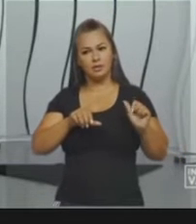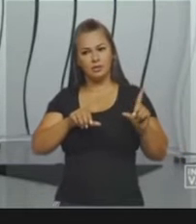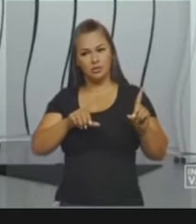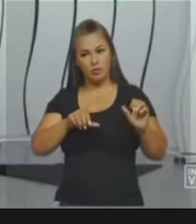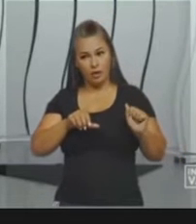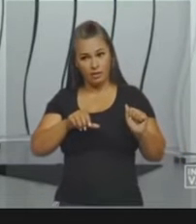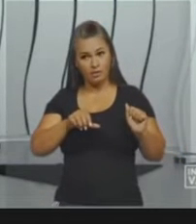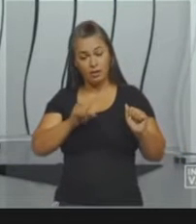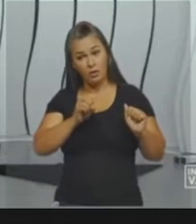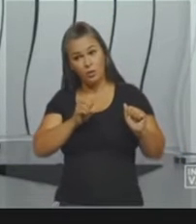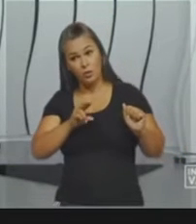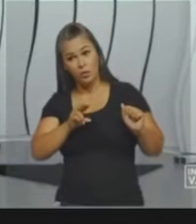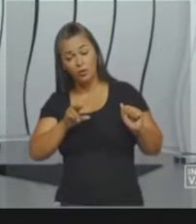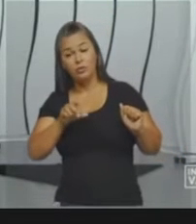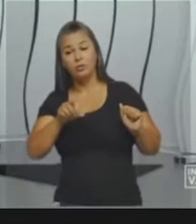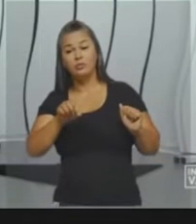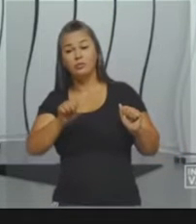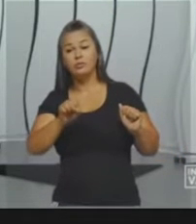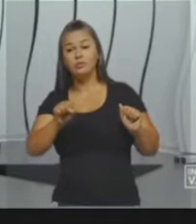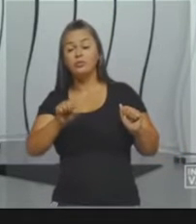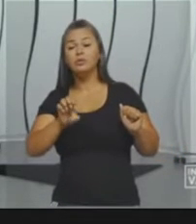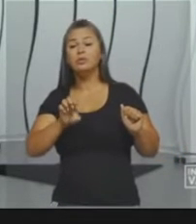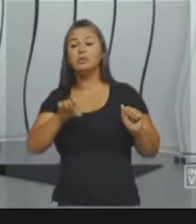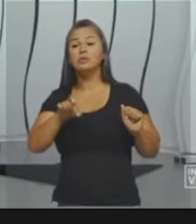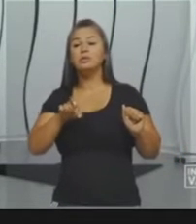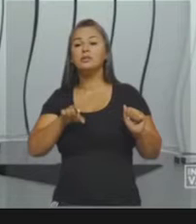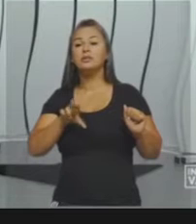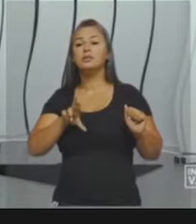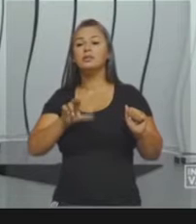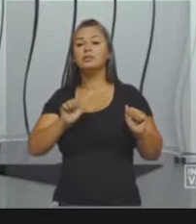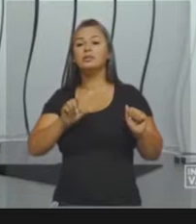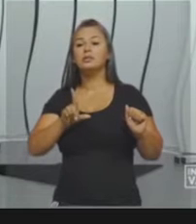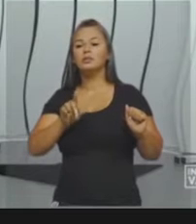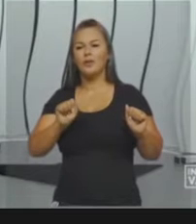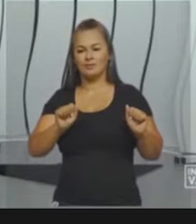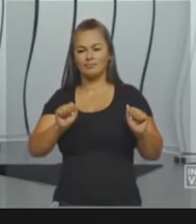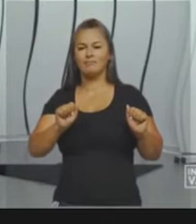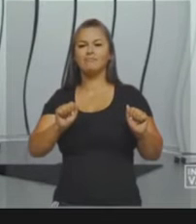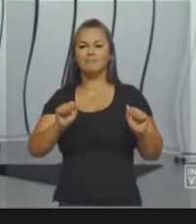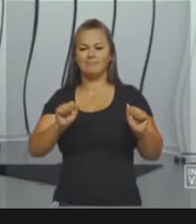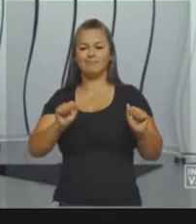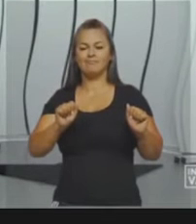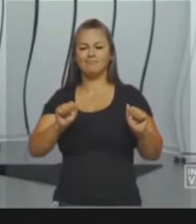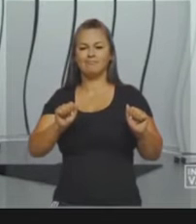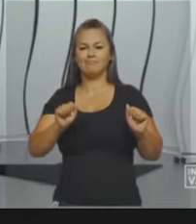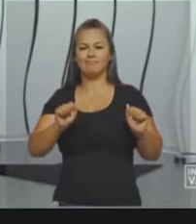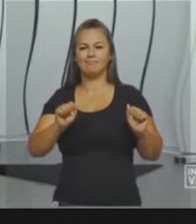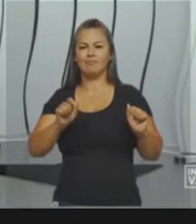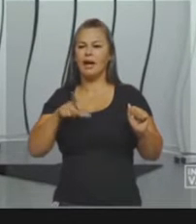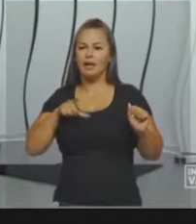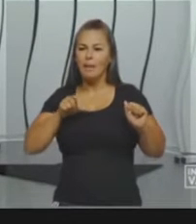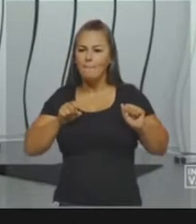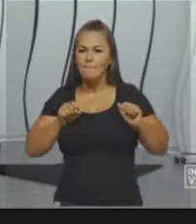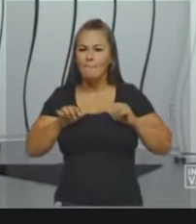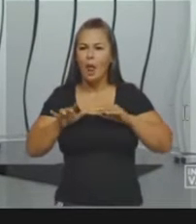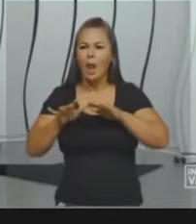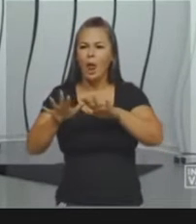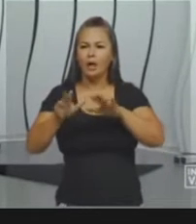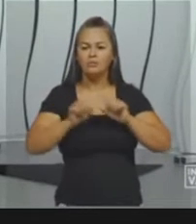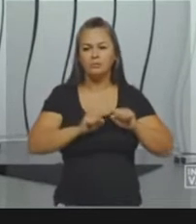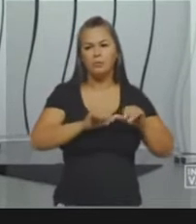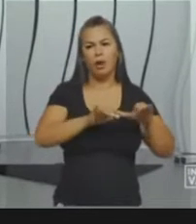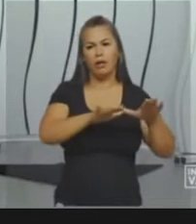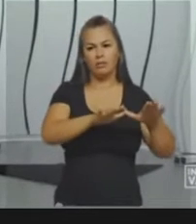opções aqui, unicelular ou pluricelular, autótrofo ou heterotrófico, e aí vai.